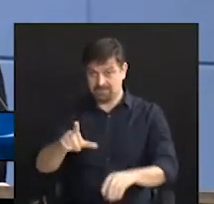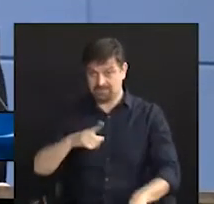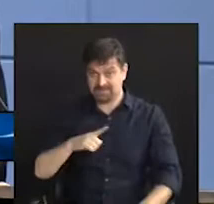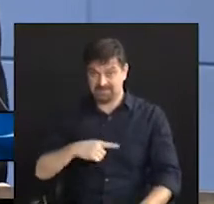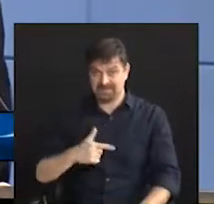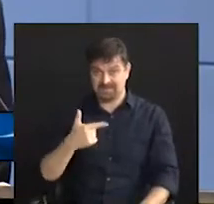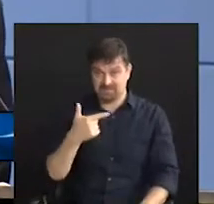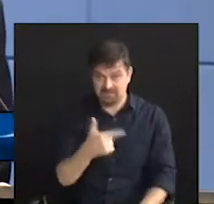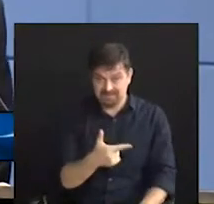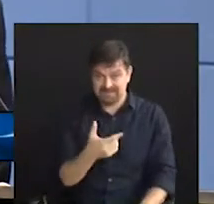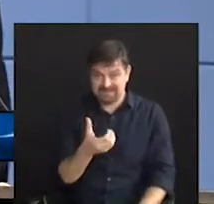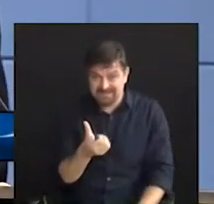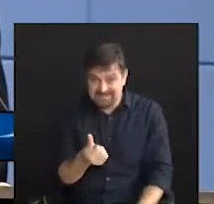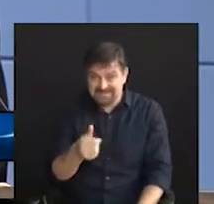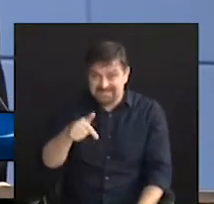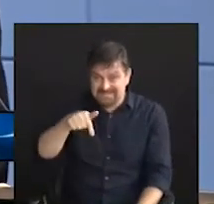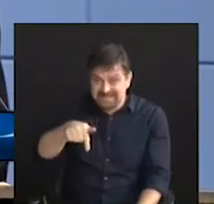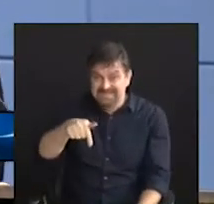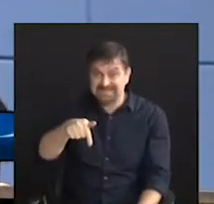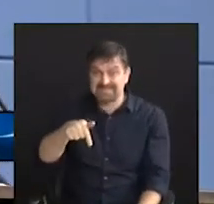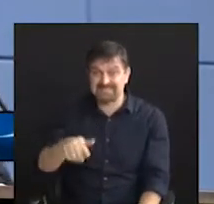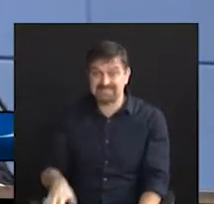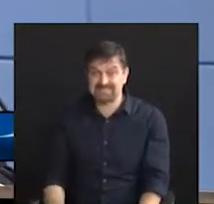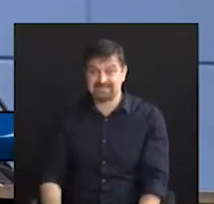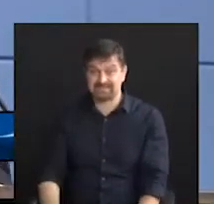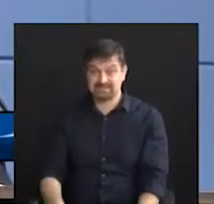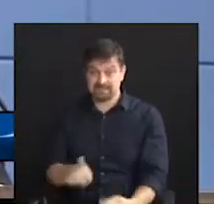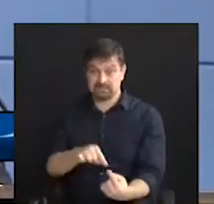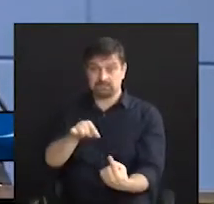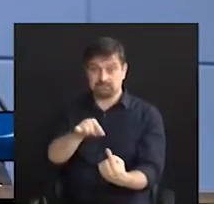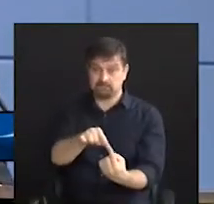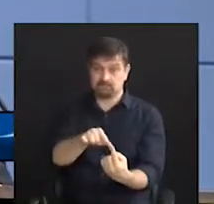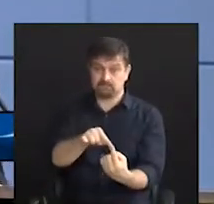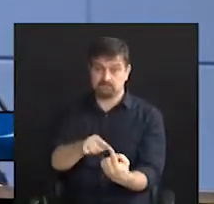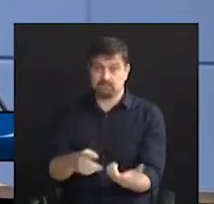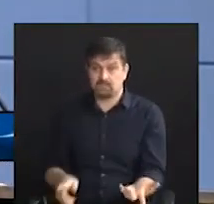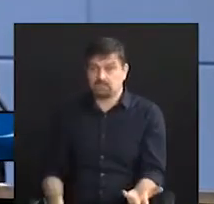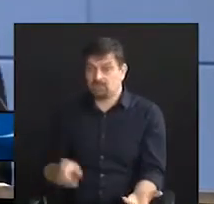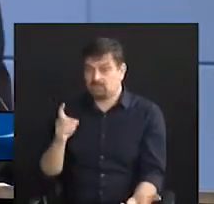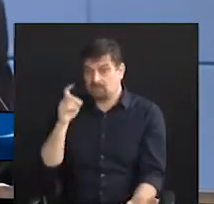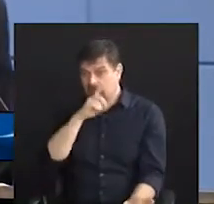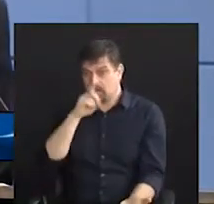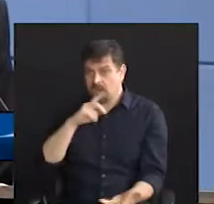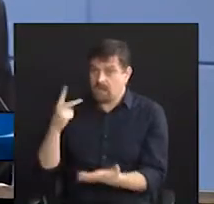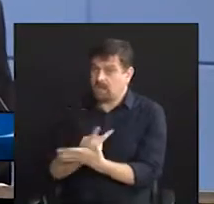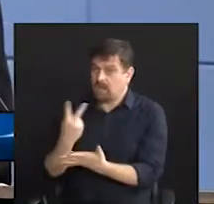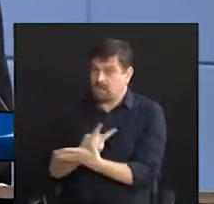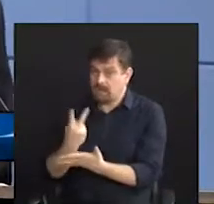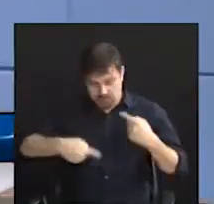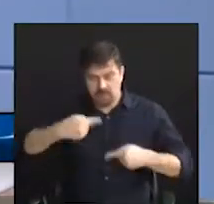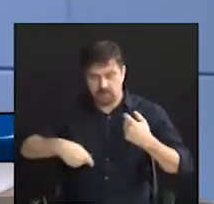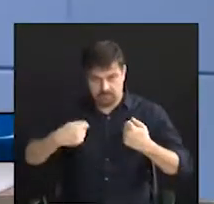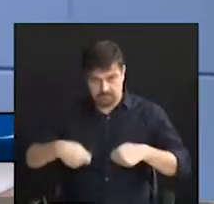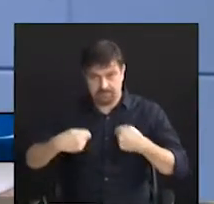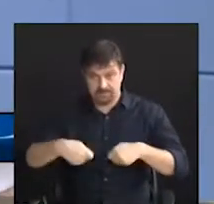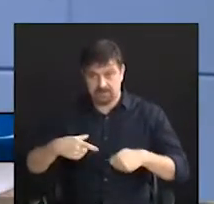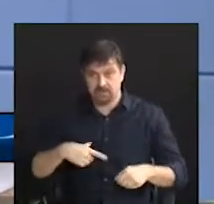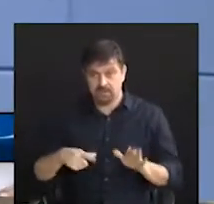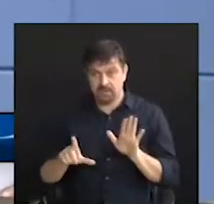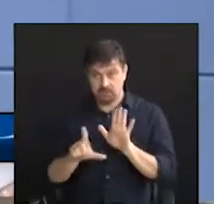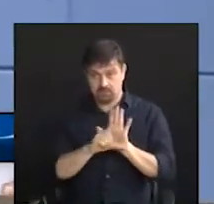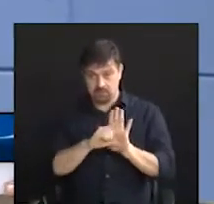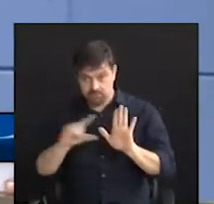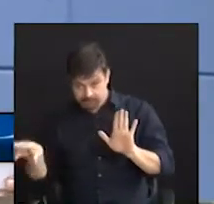267 metas. Então, não é verdade afirmar que não foi respeitado o debate. O vereador